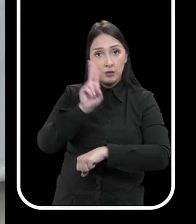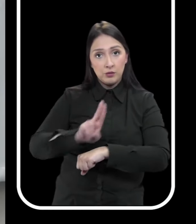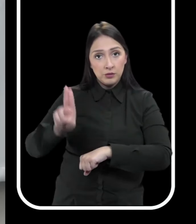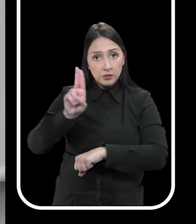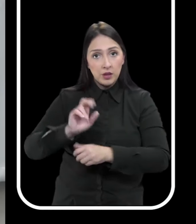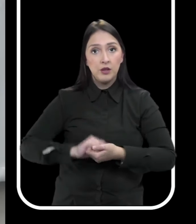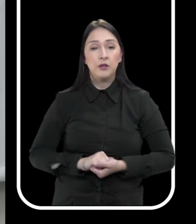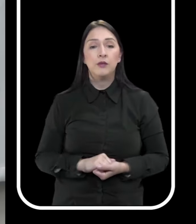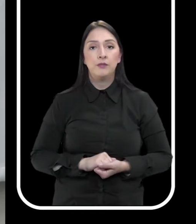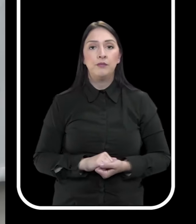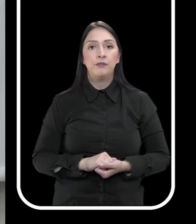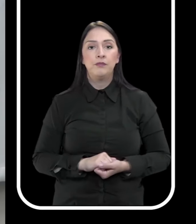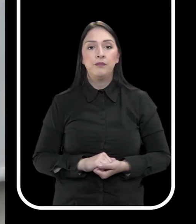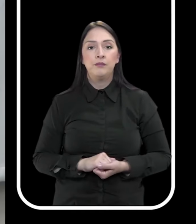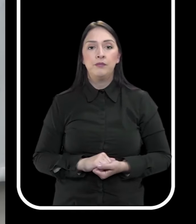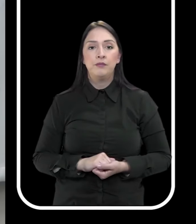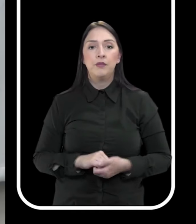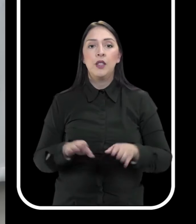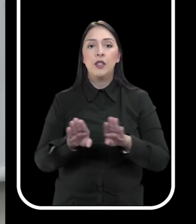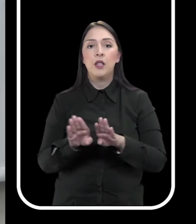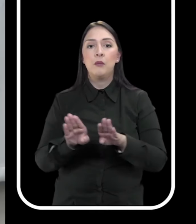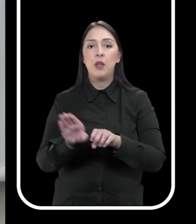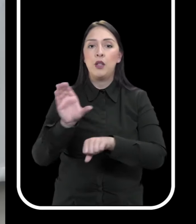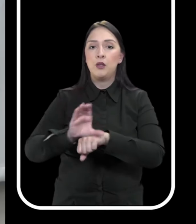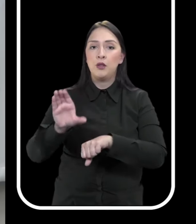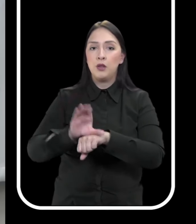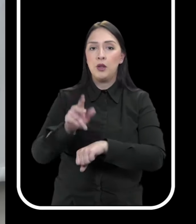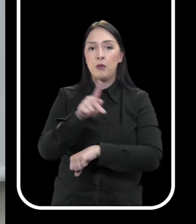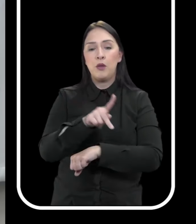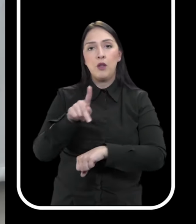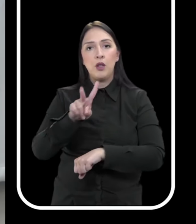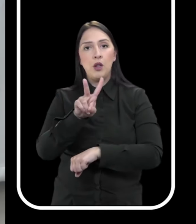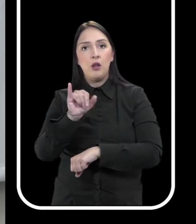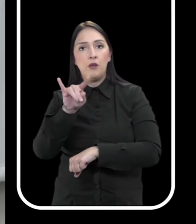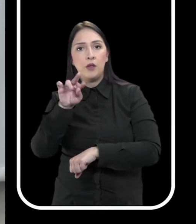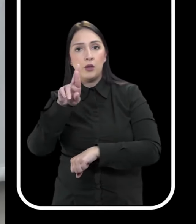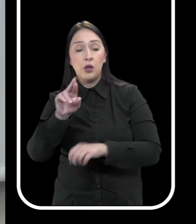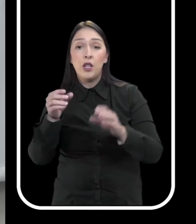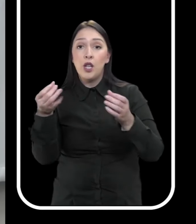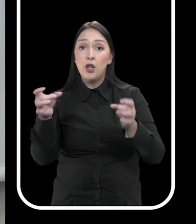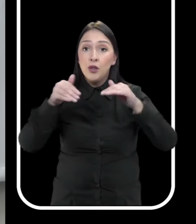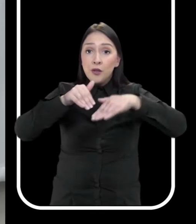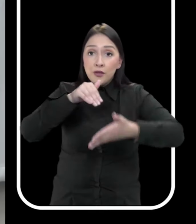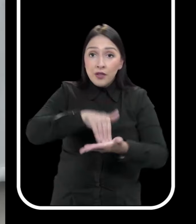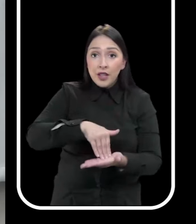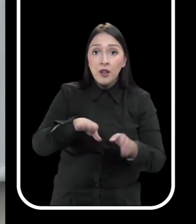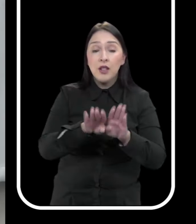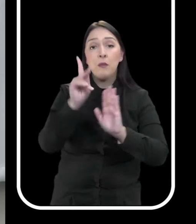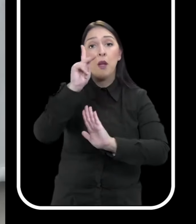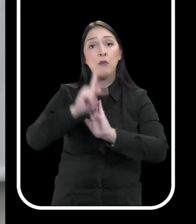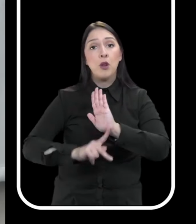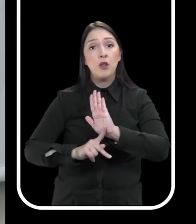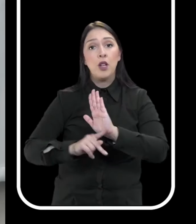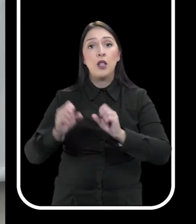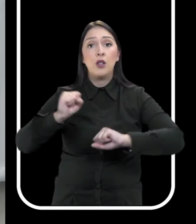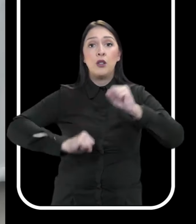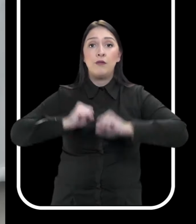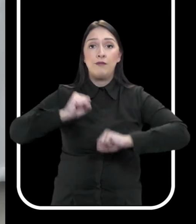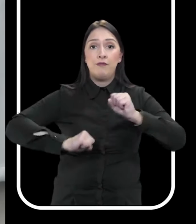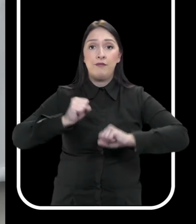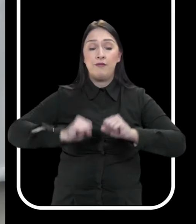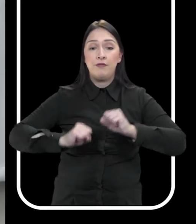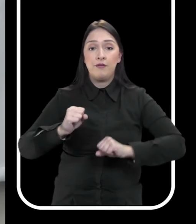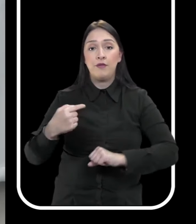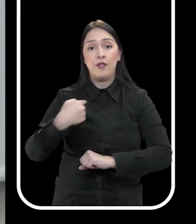curso, com o professor Wuser. Isso. No meio do curso com o professor Vitor. Isso. E lá no final nós temos também projeto de fábrica e